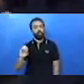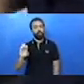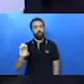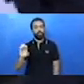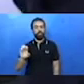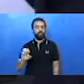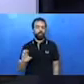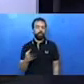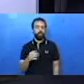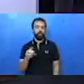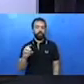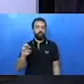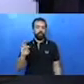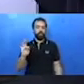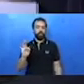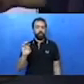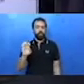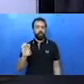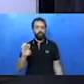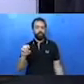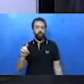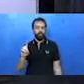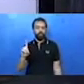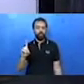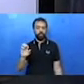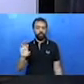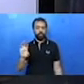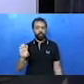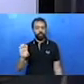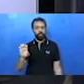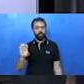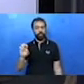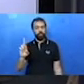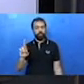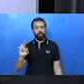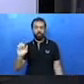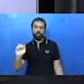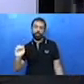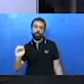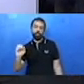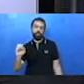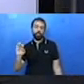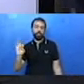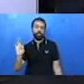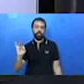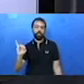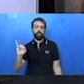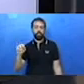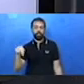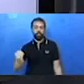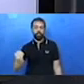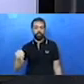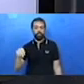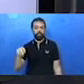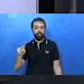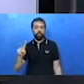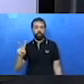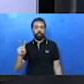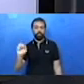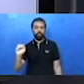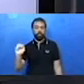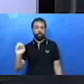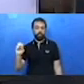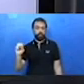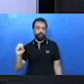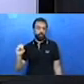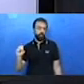estados. Então, ele está perguntando, quantos estados tem nesse mapa? Vamos contar? Contem, marquem na apostila de vocês. Olha